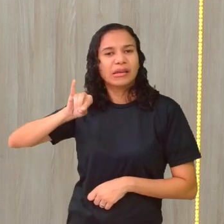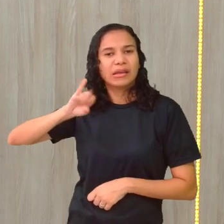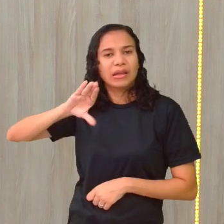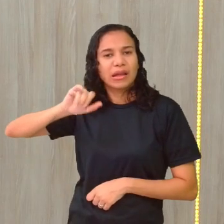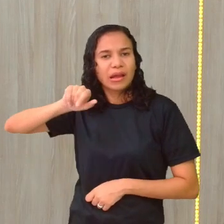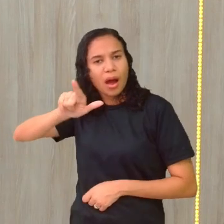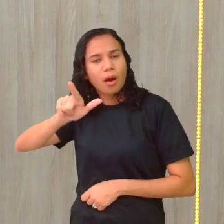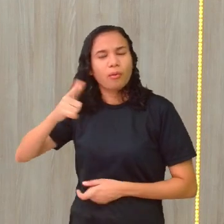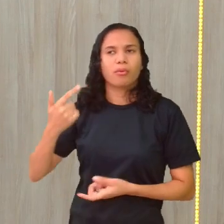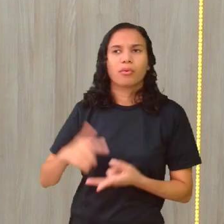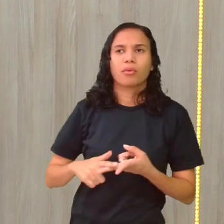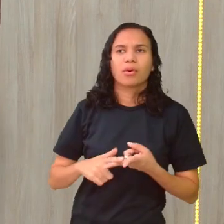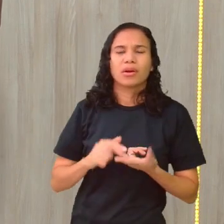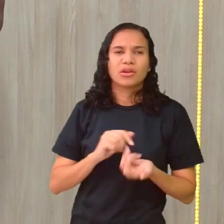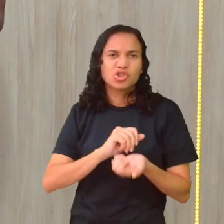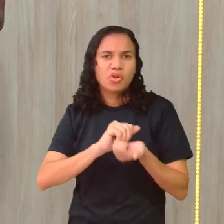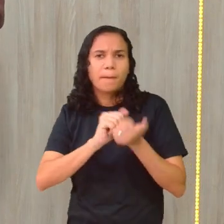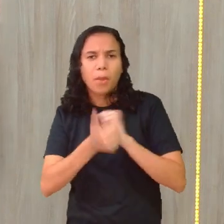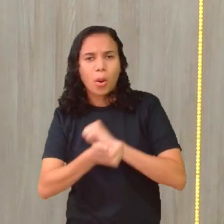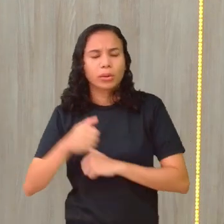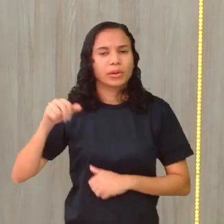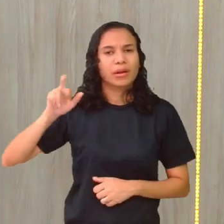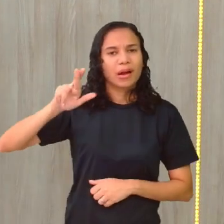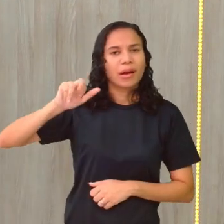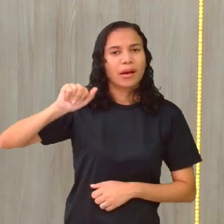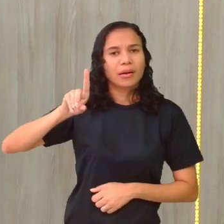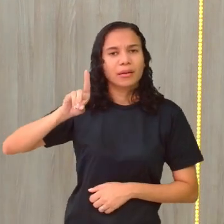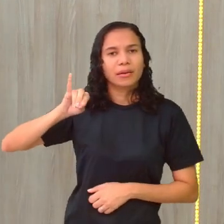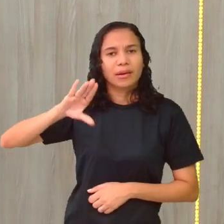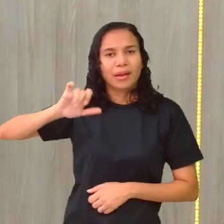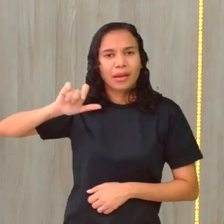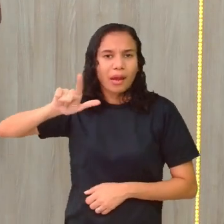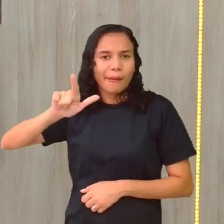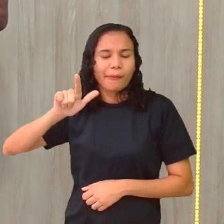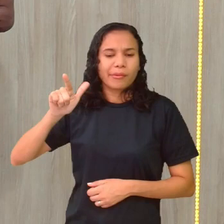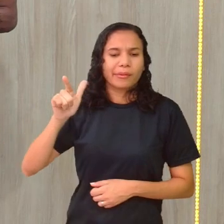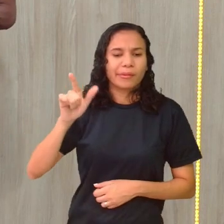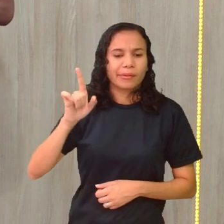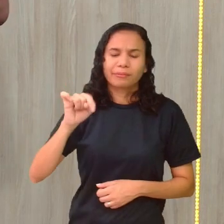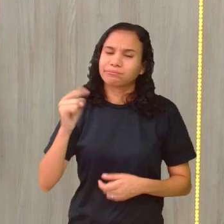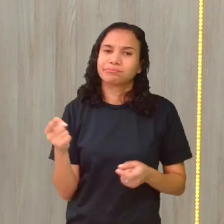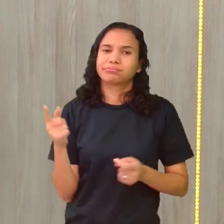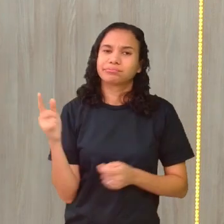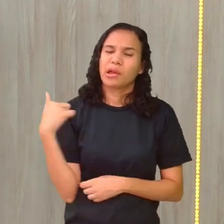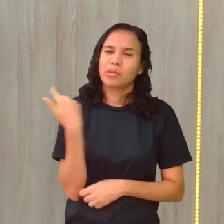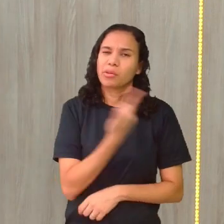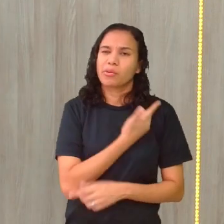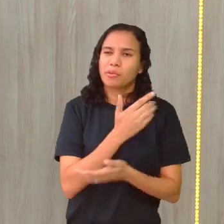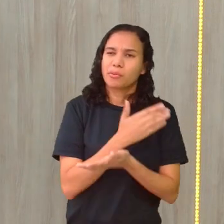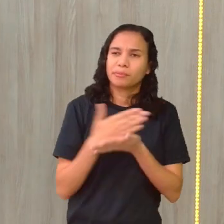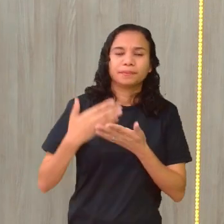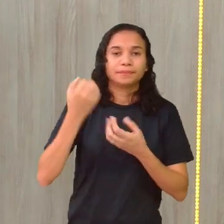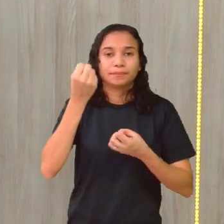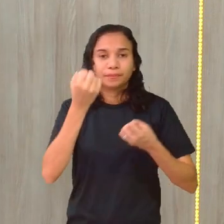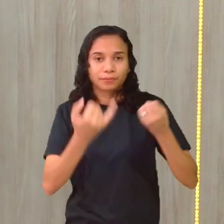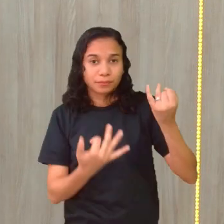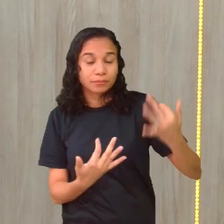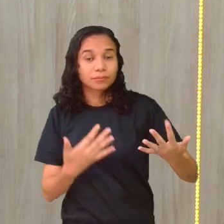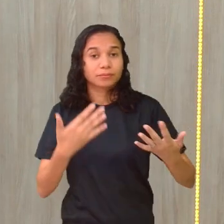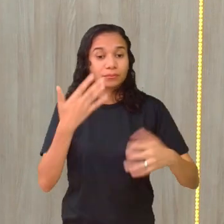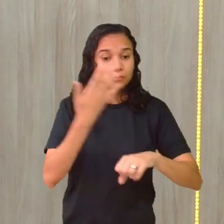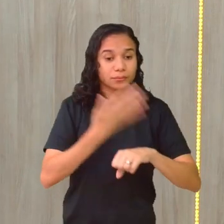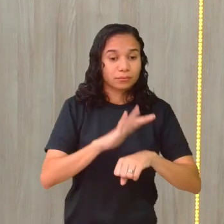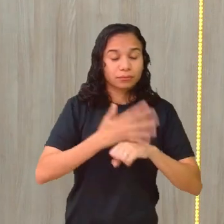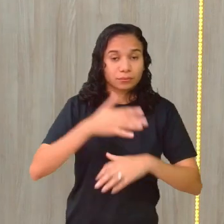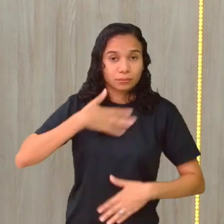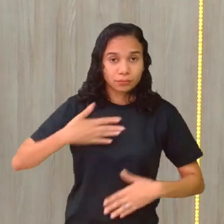esportes radicais. Porque, né, isso aí é tudo muito radical. E aí a gente começa a falar sobre práticas corporais